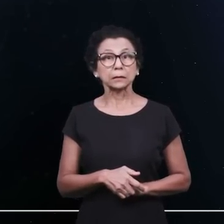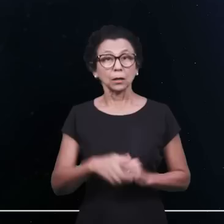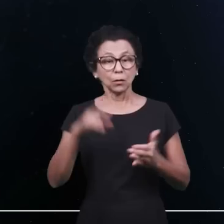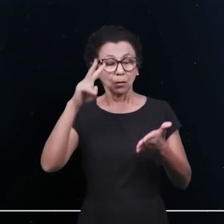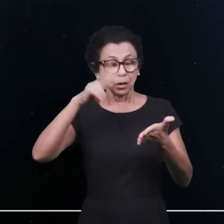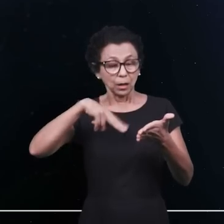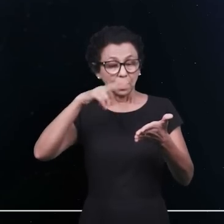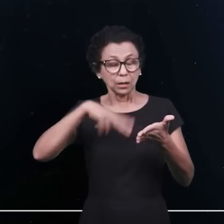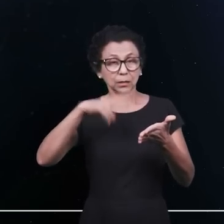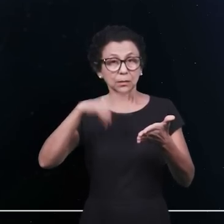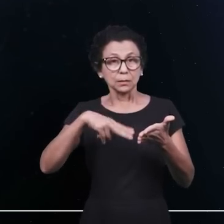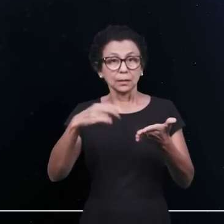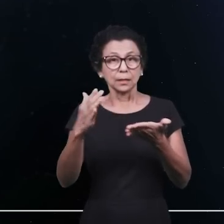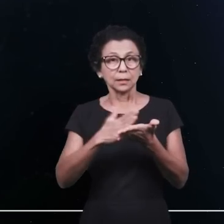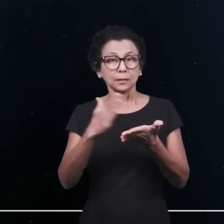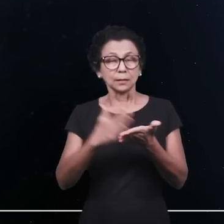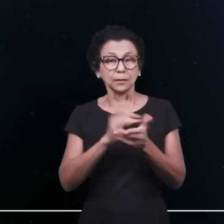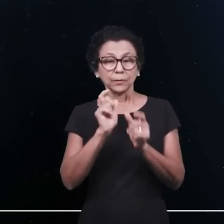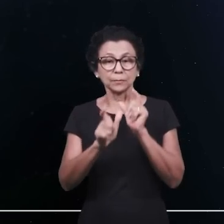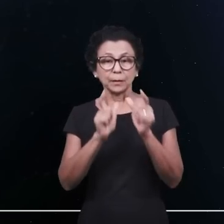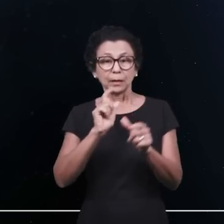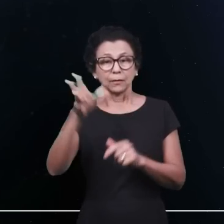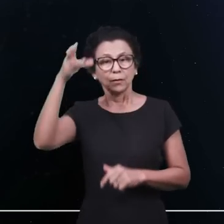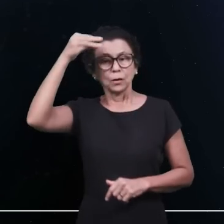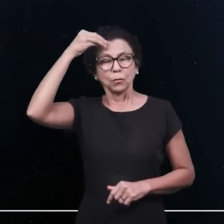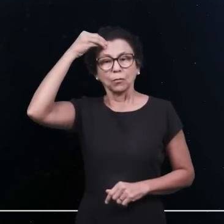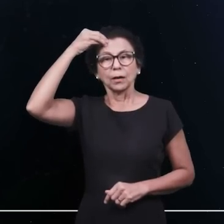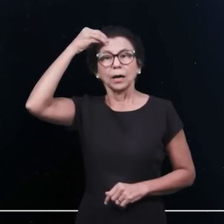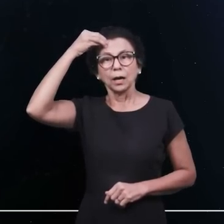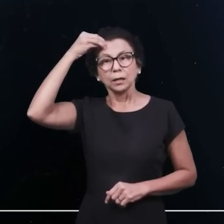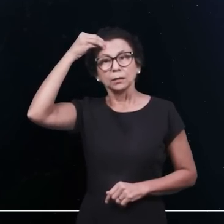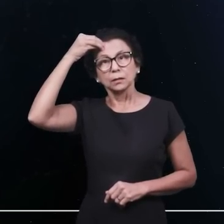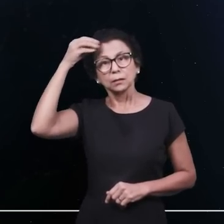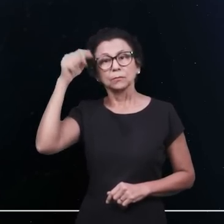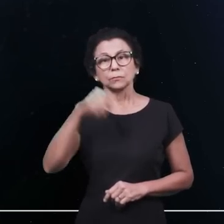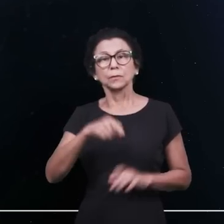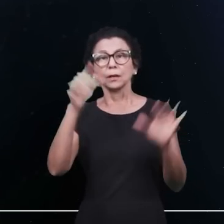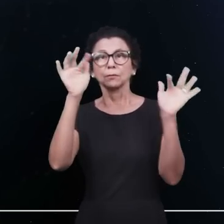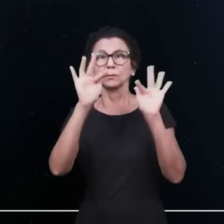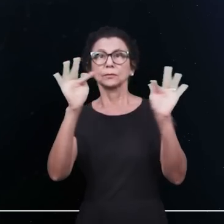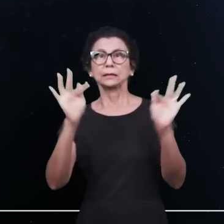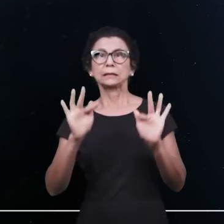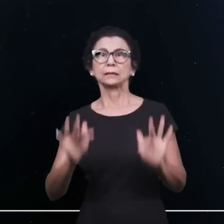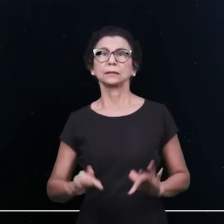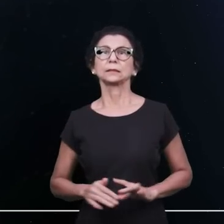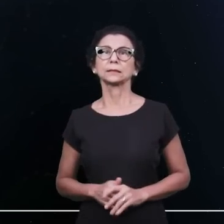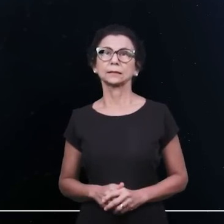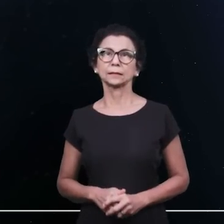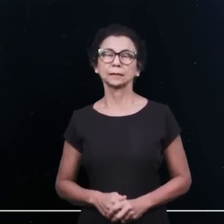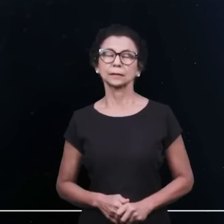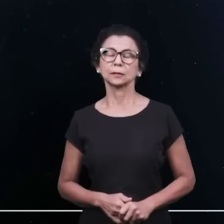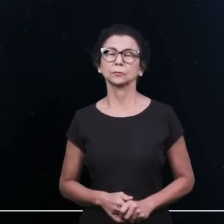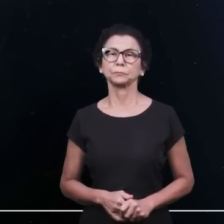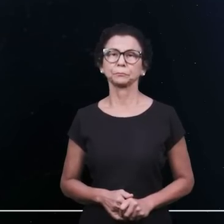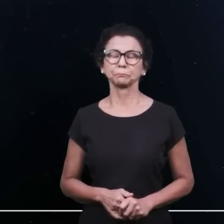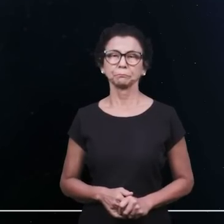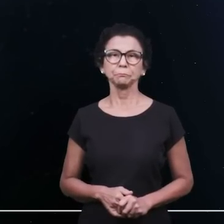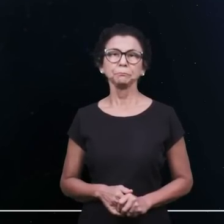livro. E Apocalipse 22, 20, que é, né, o momento ali de